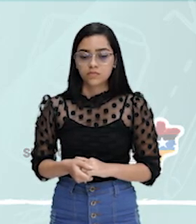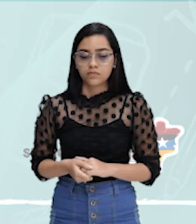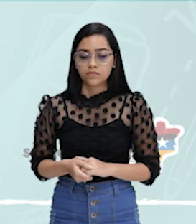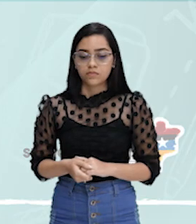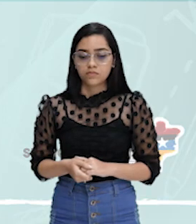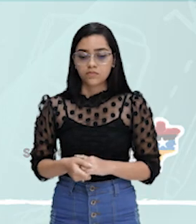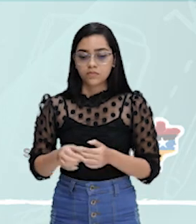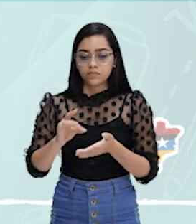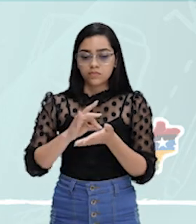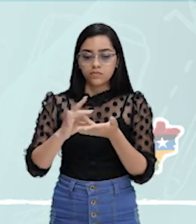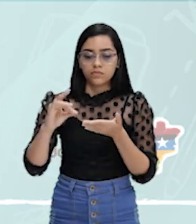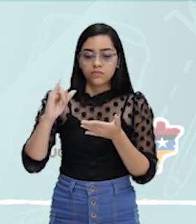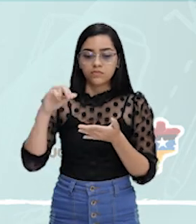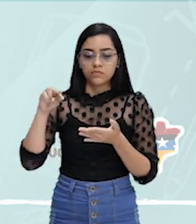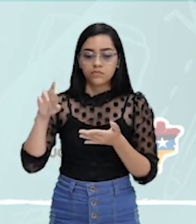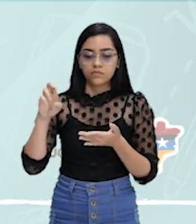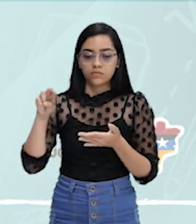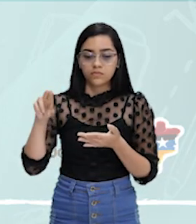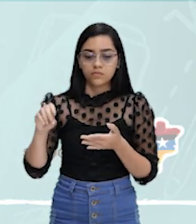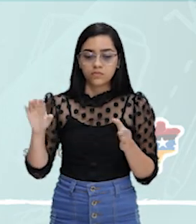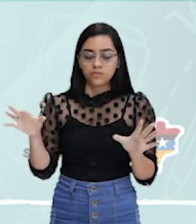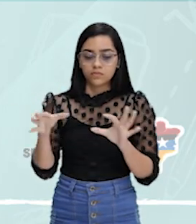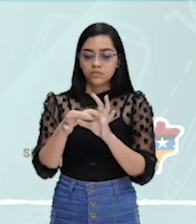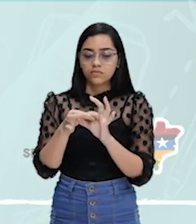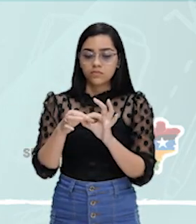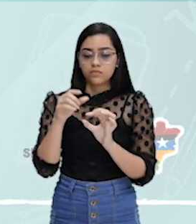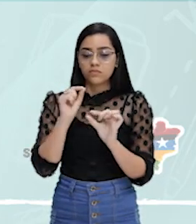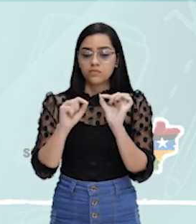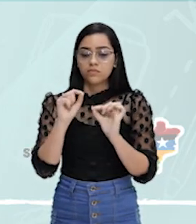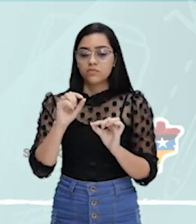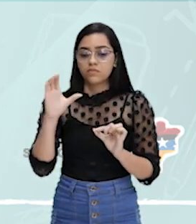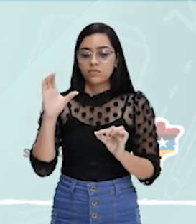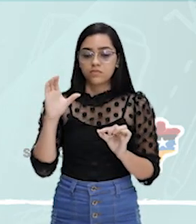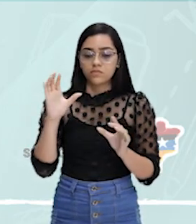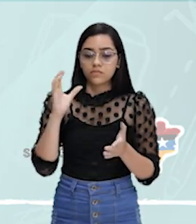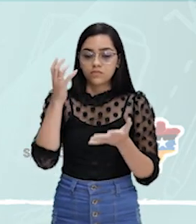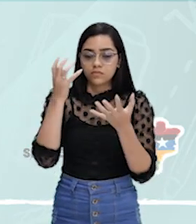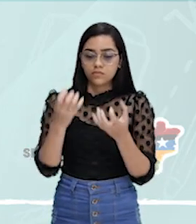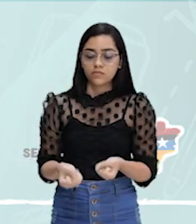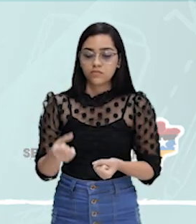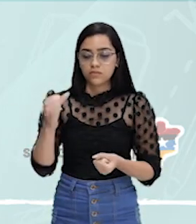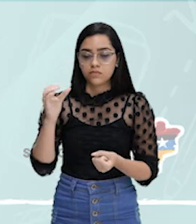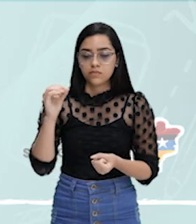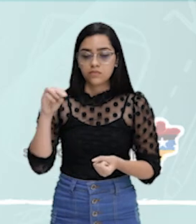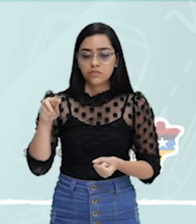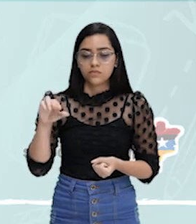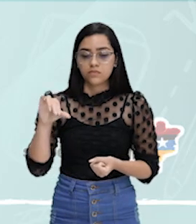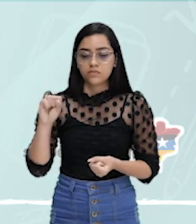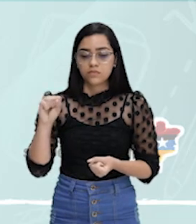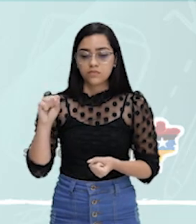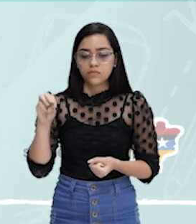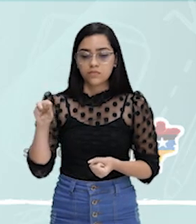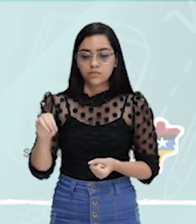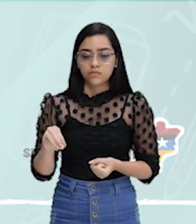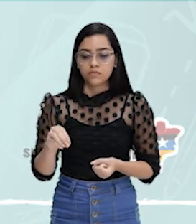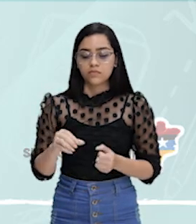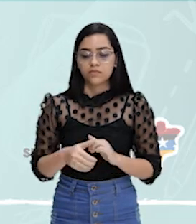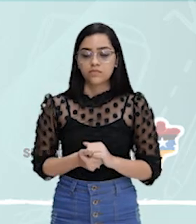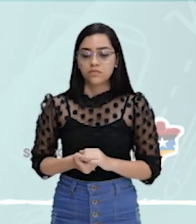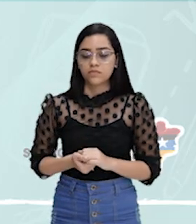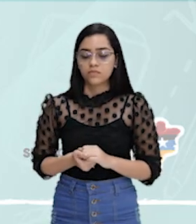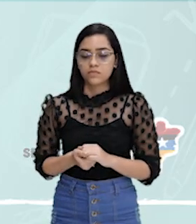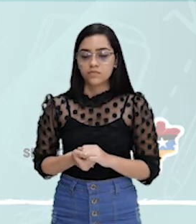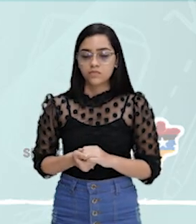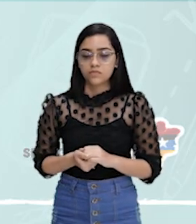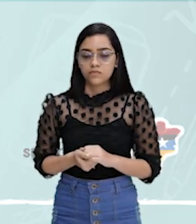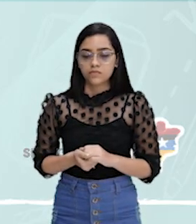aqueles adeptos ao comunismo. A imposição do papel político das Forças Armadas no comando desses governos. E a definição